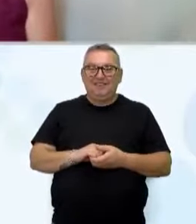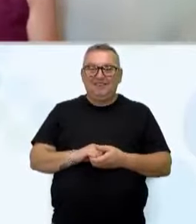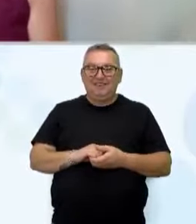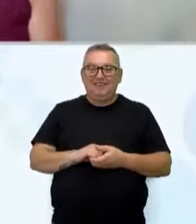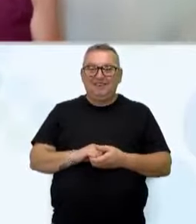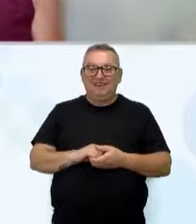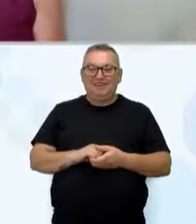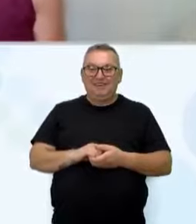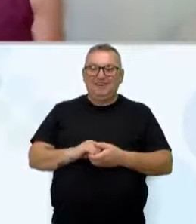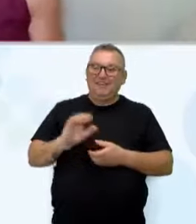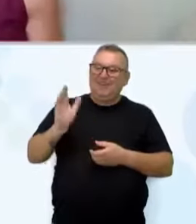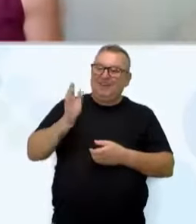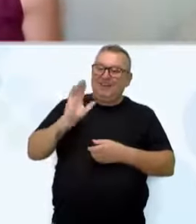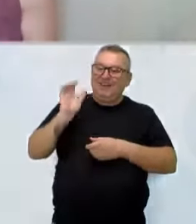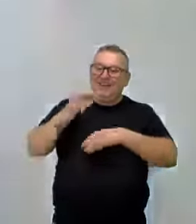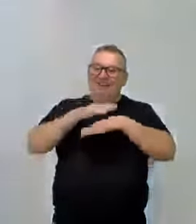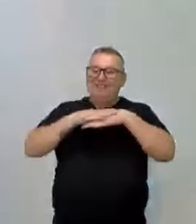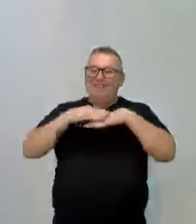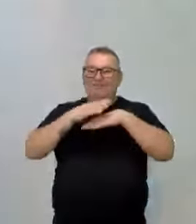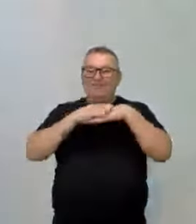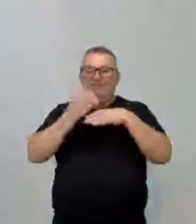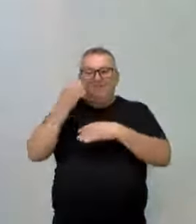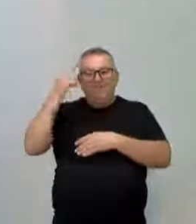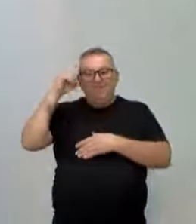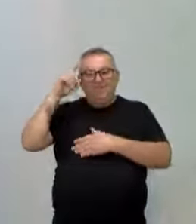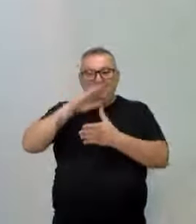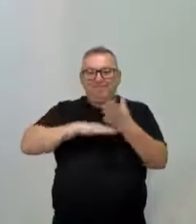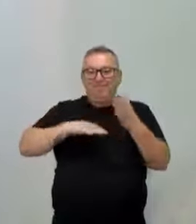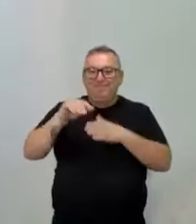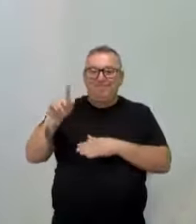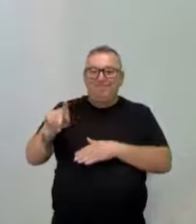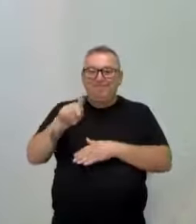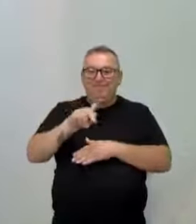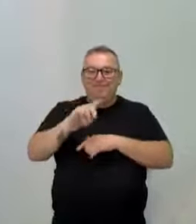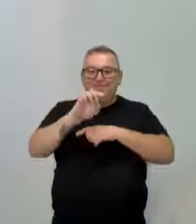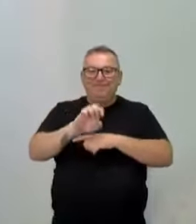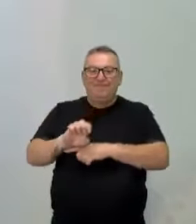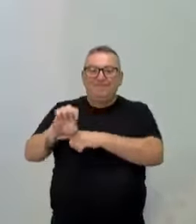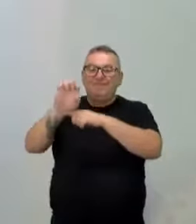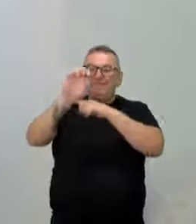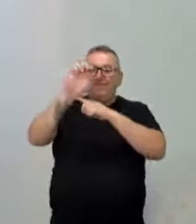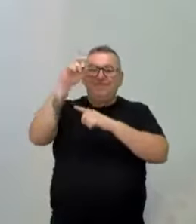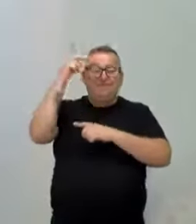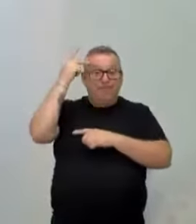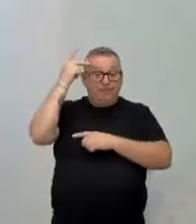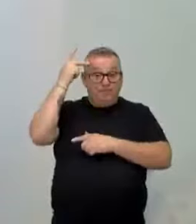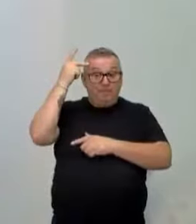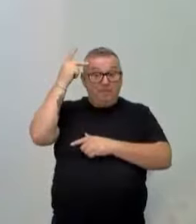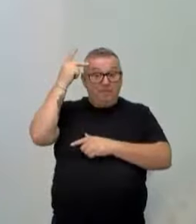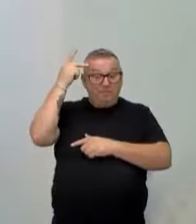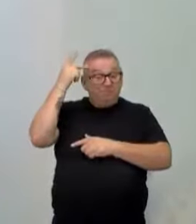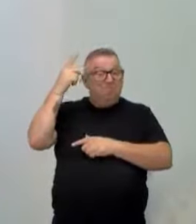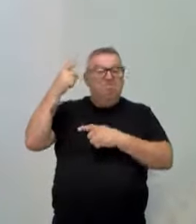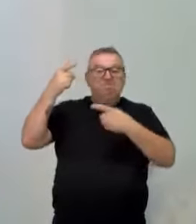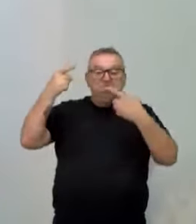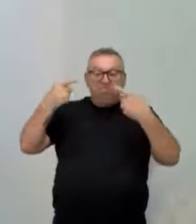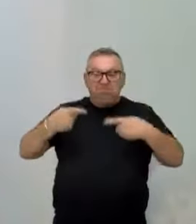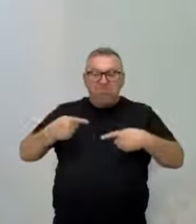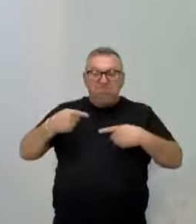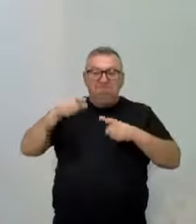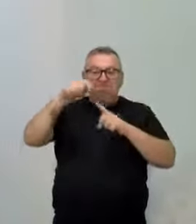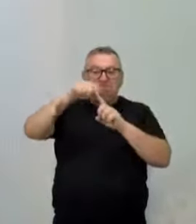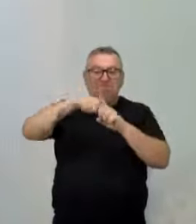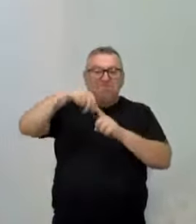Liz, querida, bom dia a todos os professores do Estado de São Paulo. E que desafio, hein, Elis? Novembro